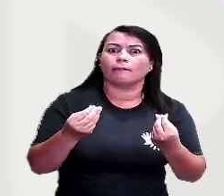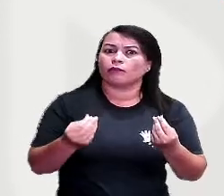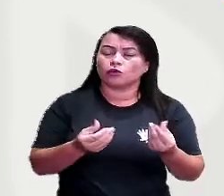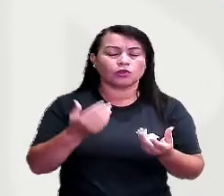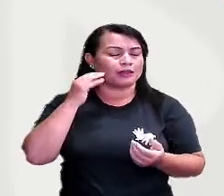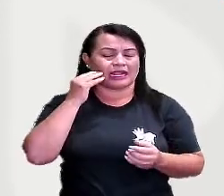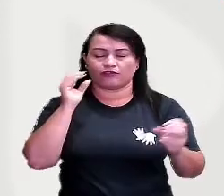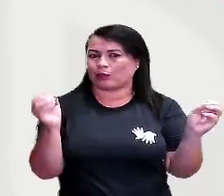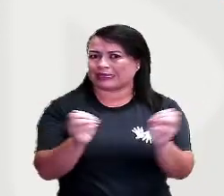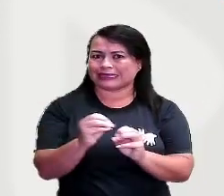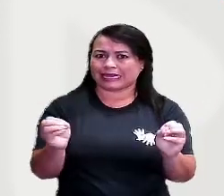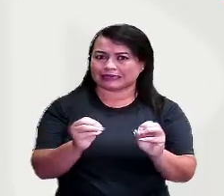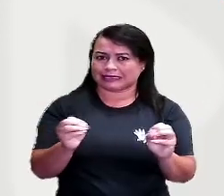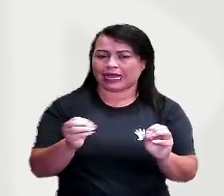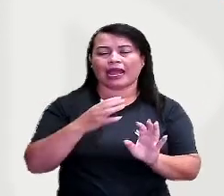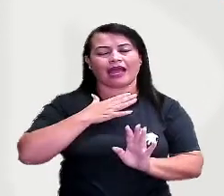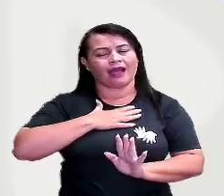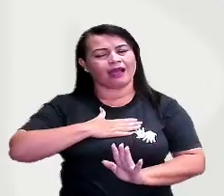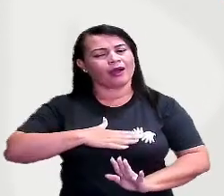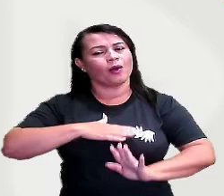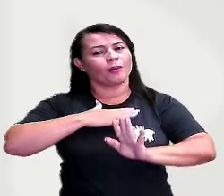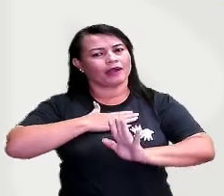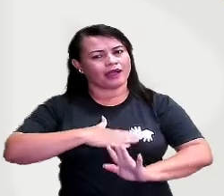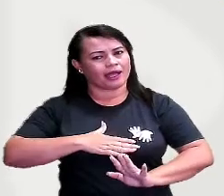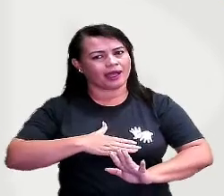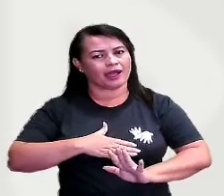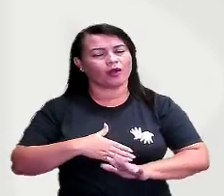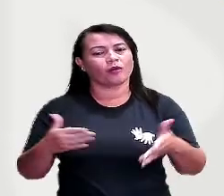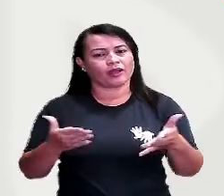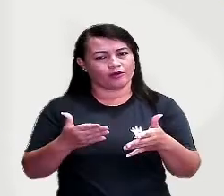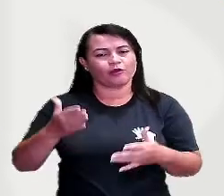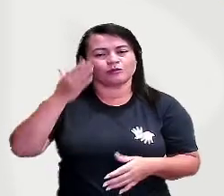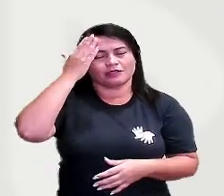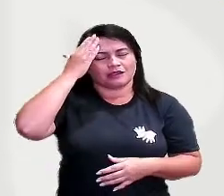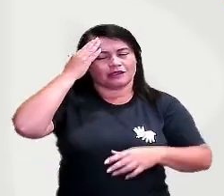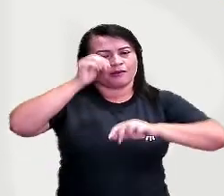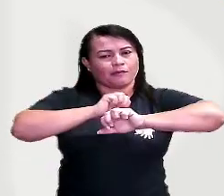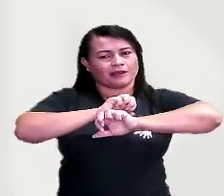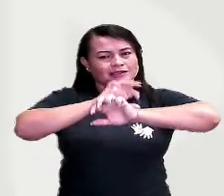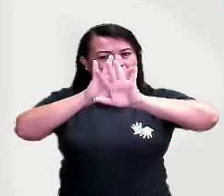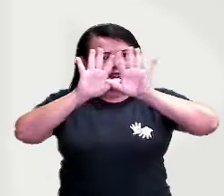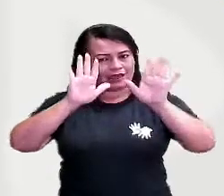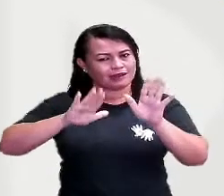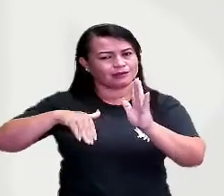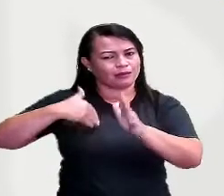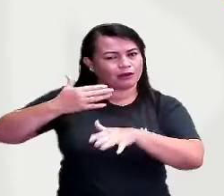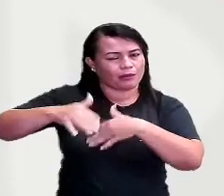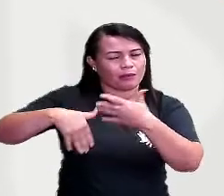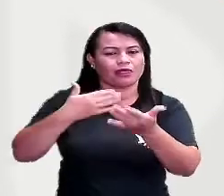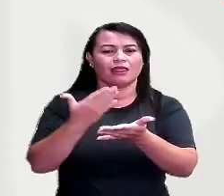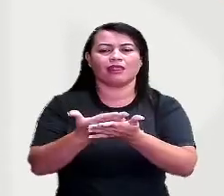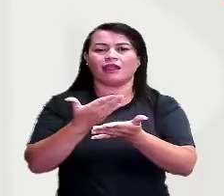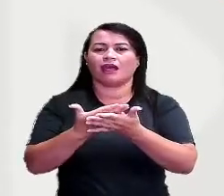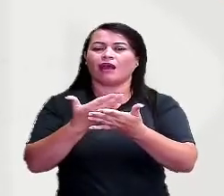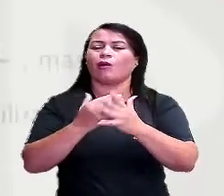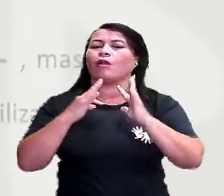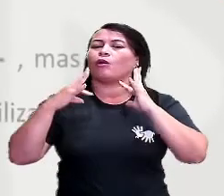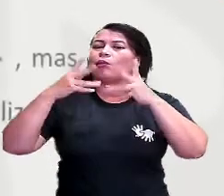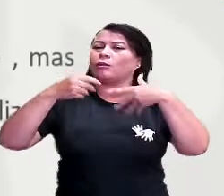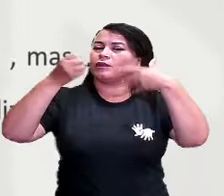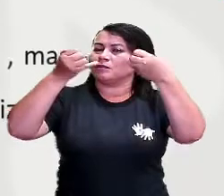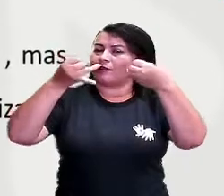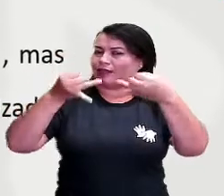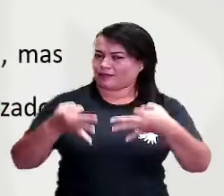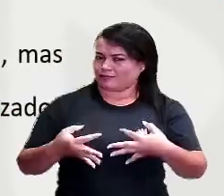Eu não entendi, foi nada. Mas calma, calma que a gente vai entender no decorrer da nossa aula, com toda a explicação que vem por